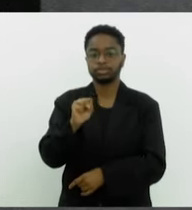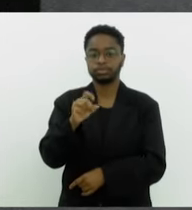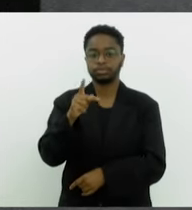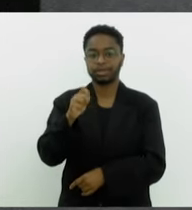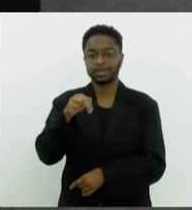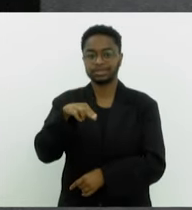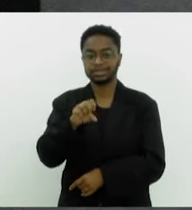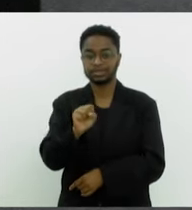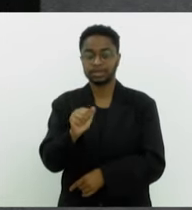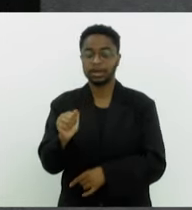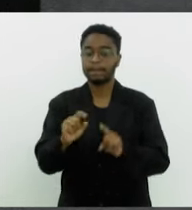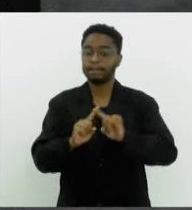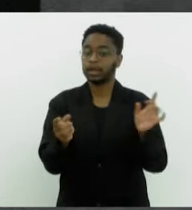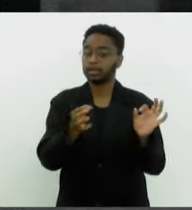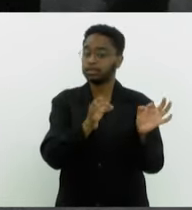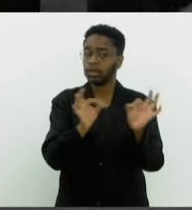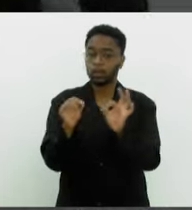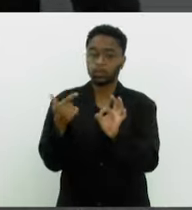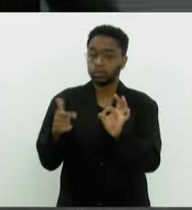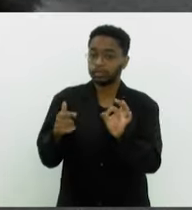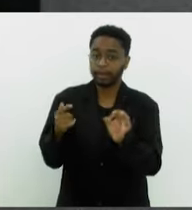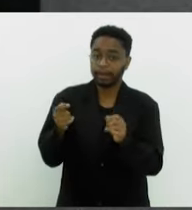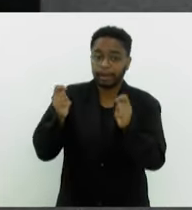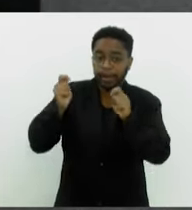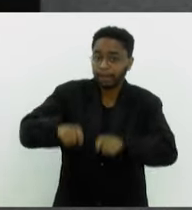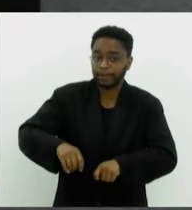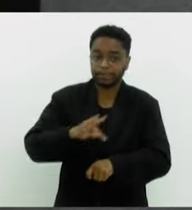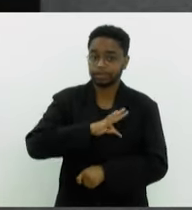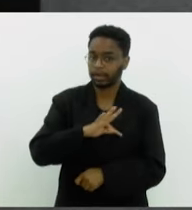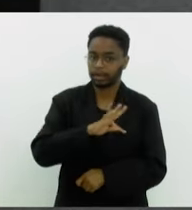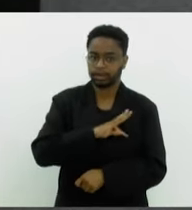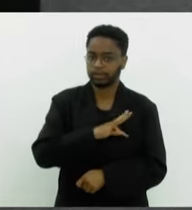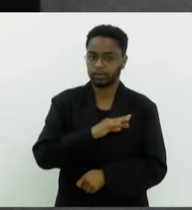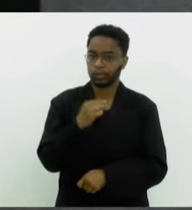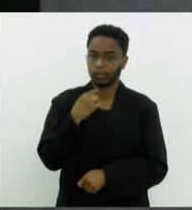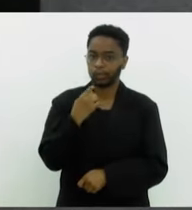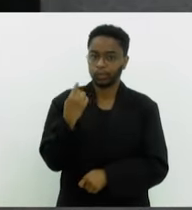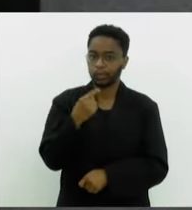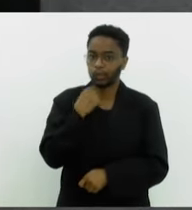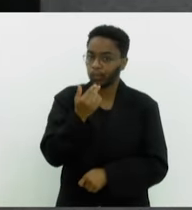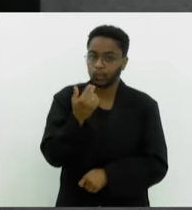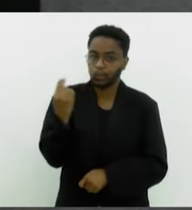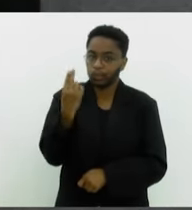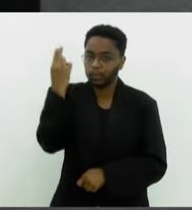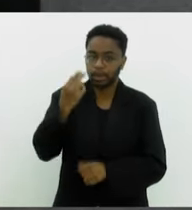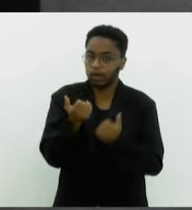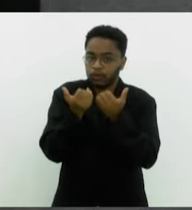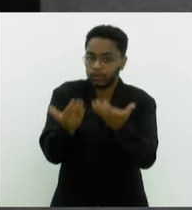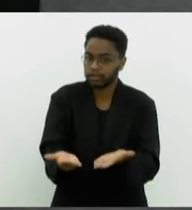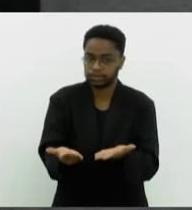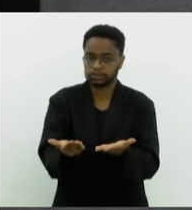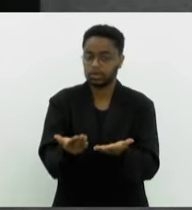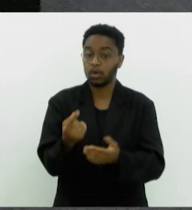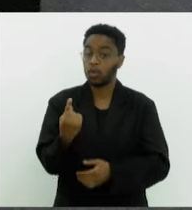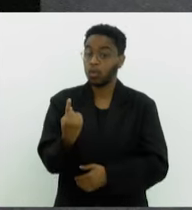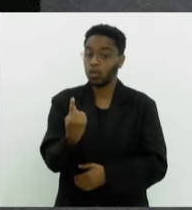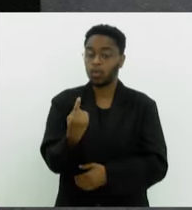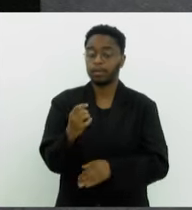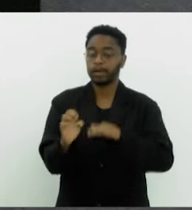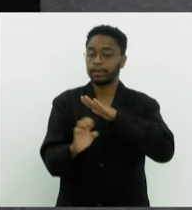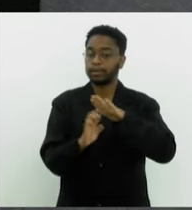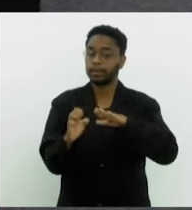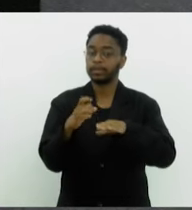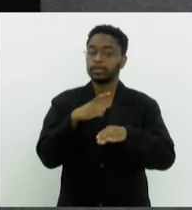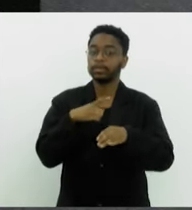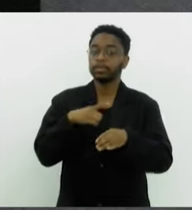nenhuma delas tem capacidade técnica para oferecer isso. Uma dessas empresas estão sediadas